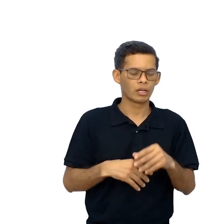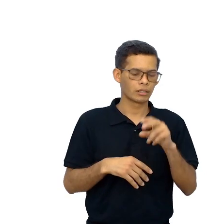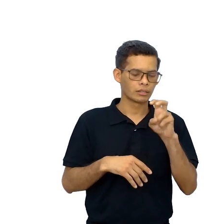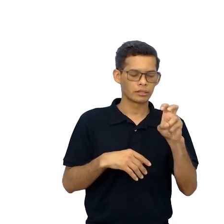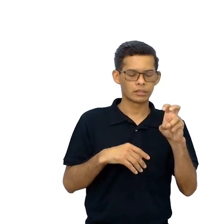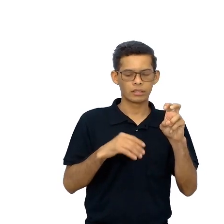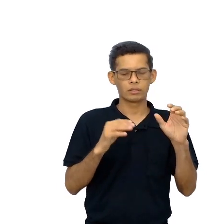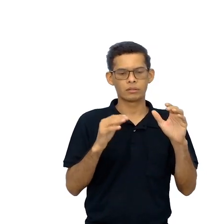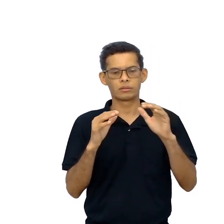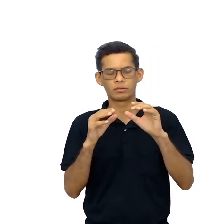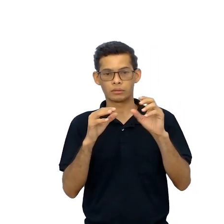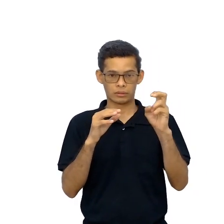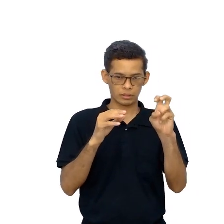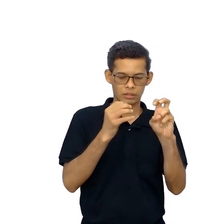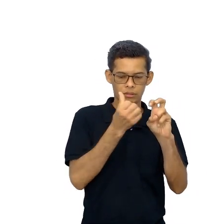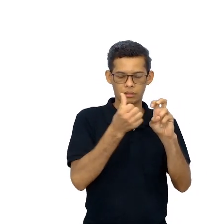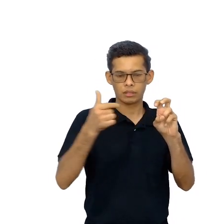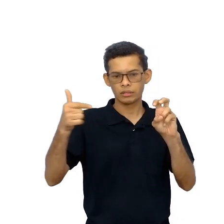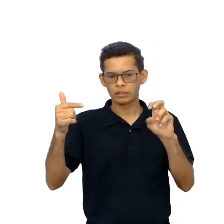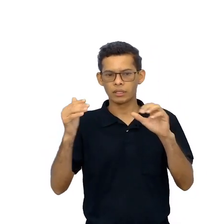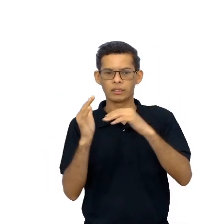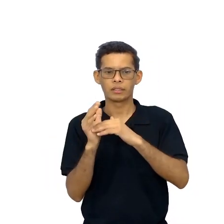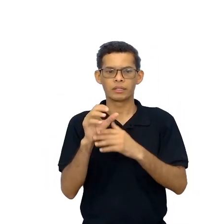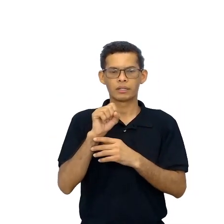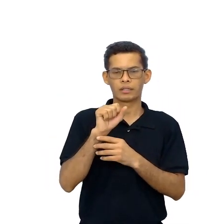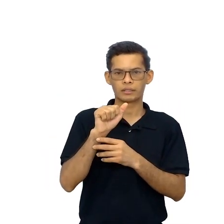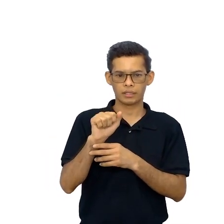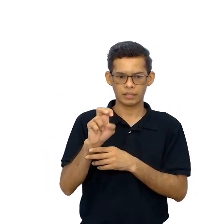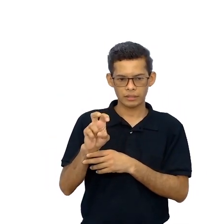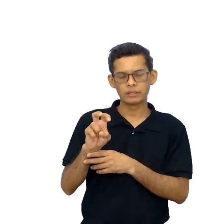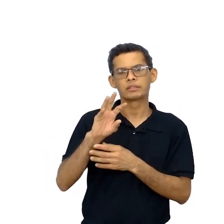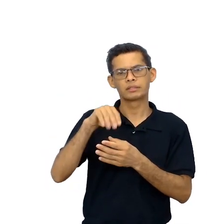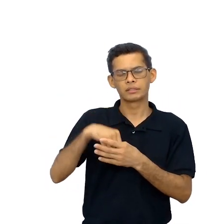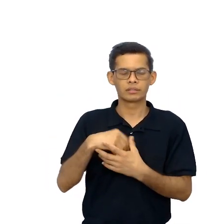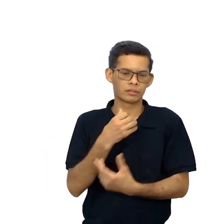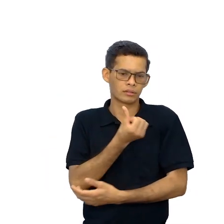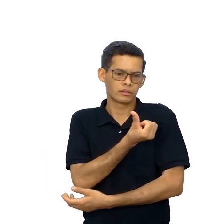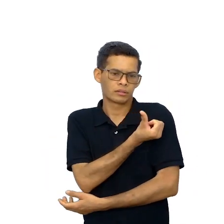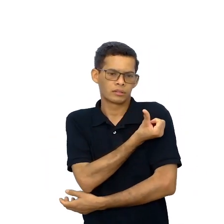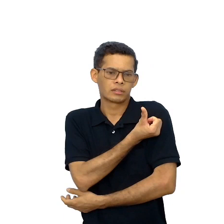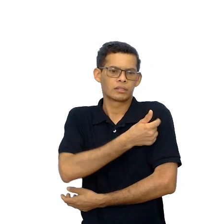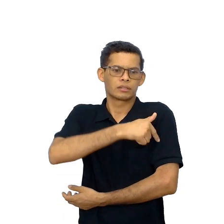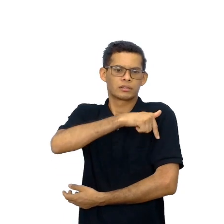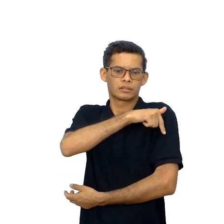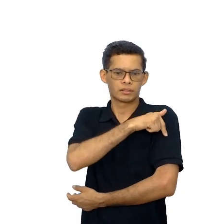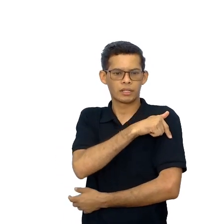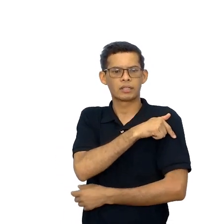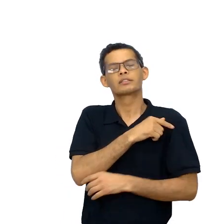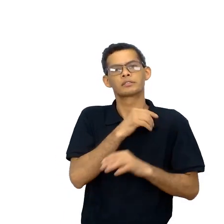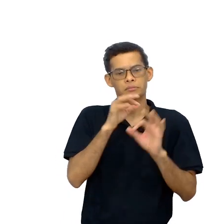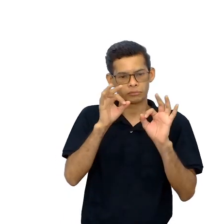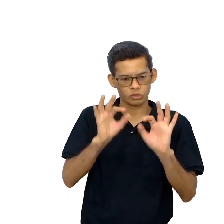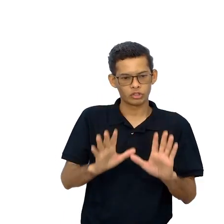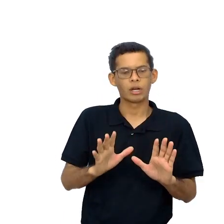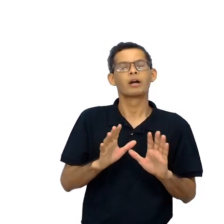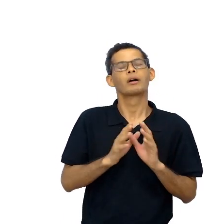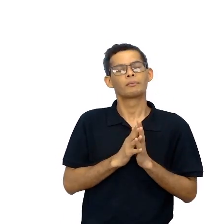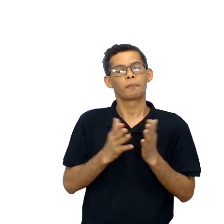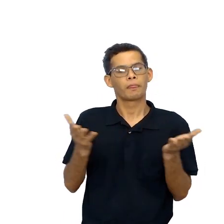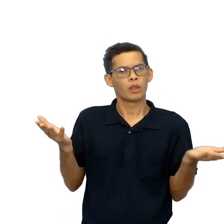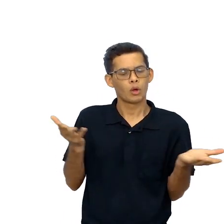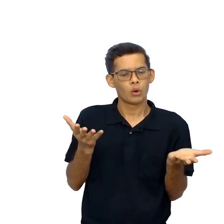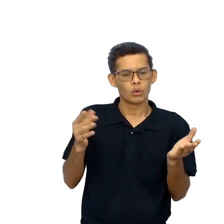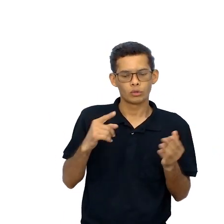ano, onde nós trouxemos um pouco a discussão sobre a construção do raciocínio lógico-matemático.